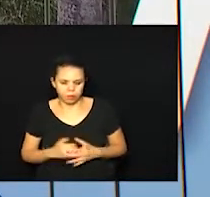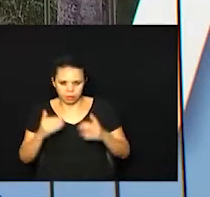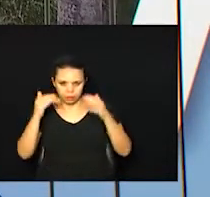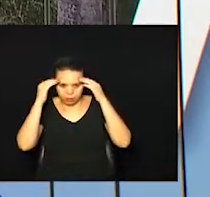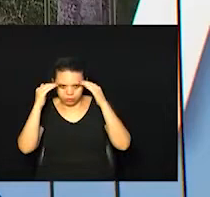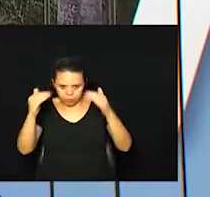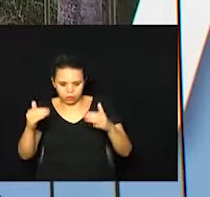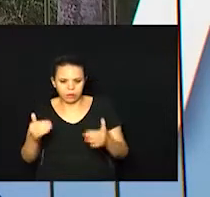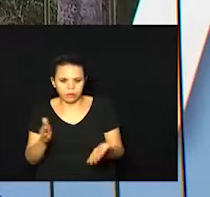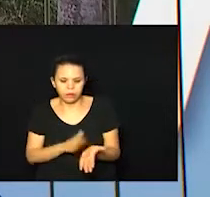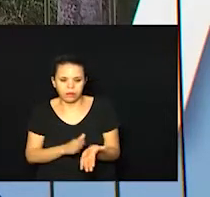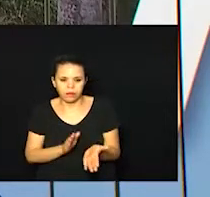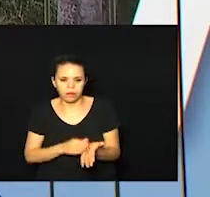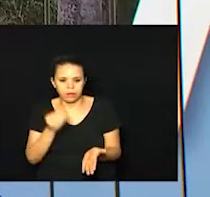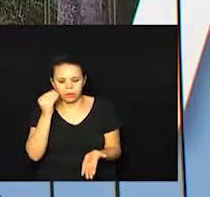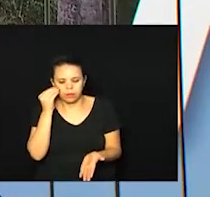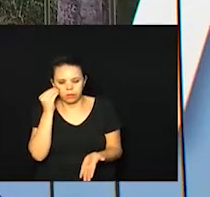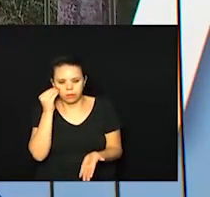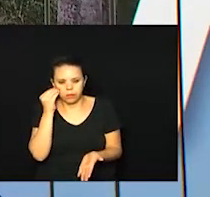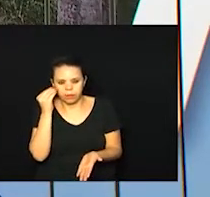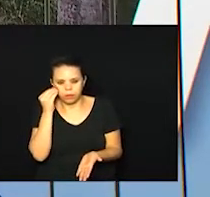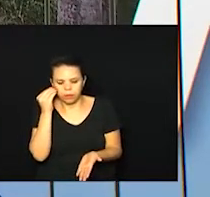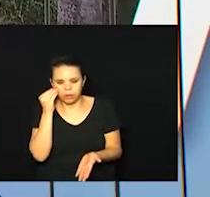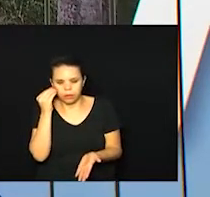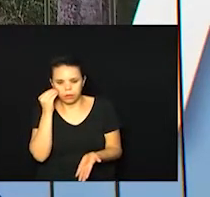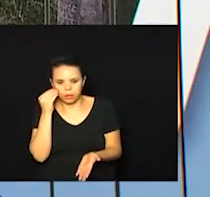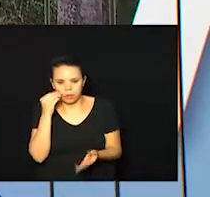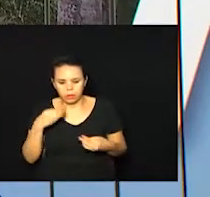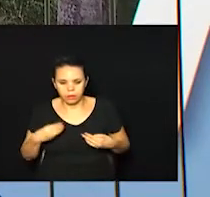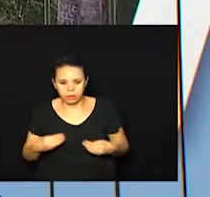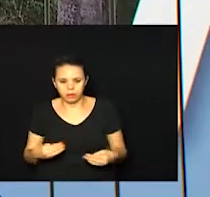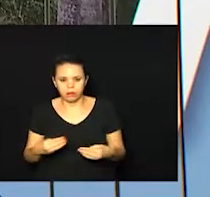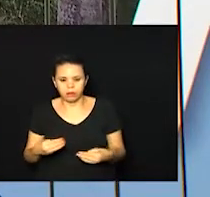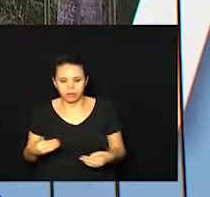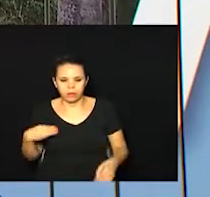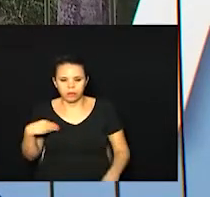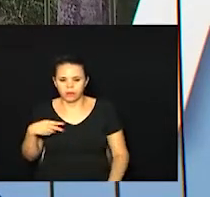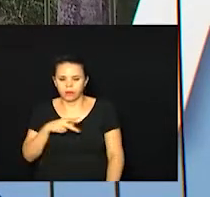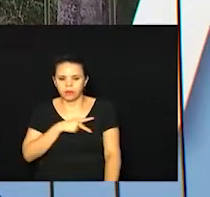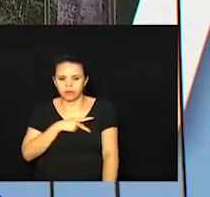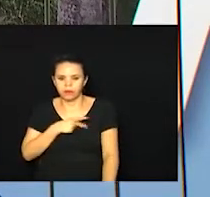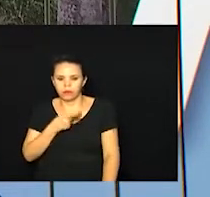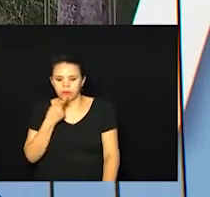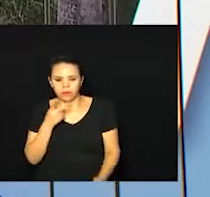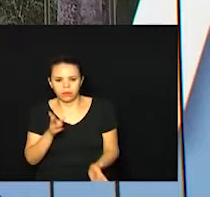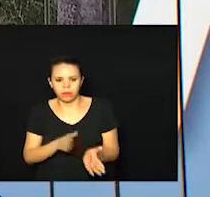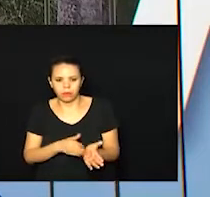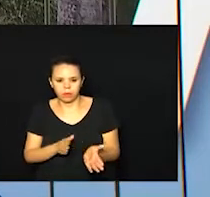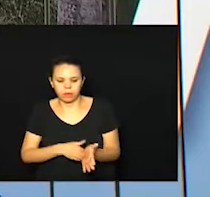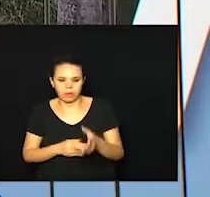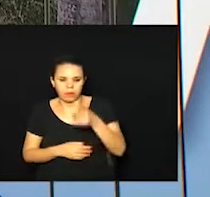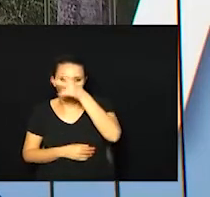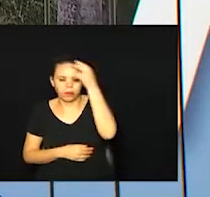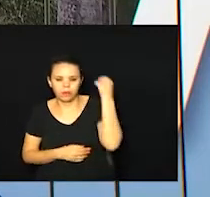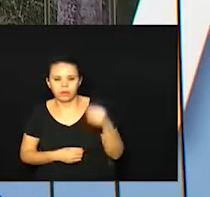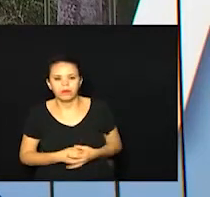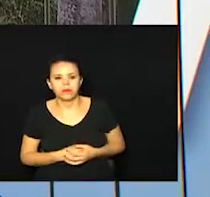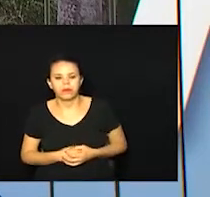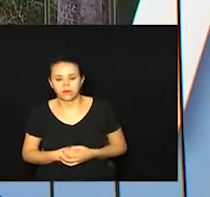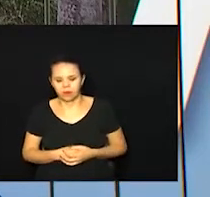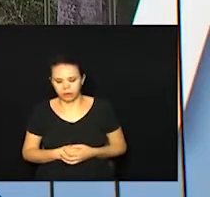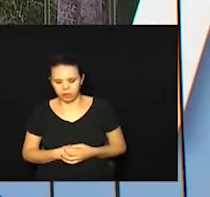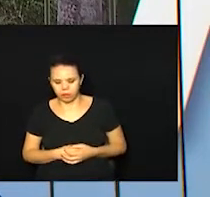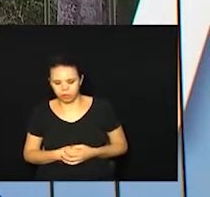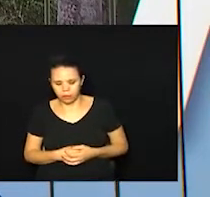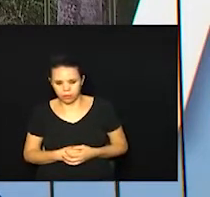cobrando a testagem, como o Ministério Público aqui de Campinas está cobrando do Executivo Municipal, para